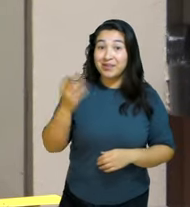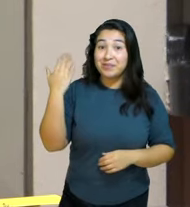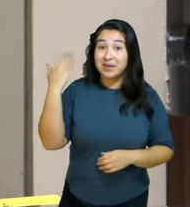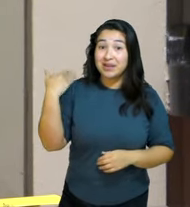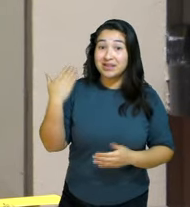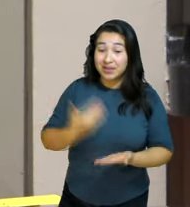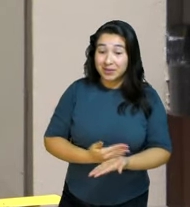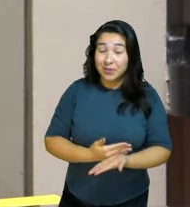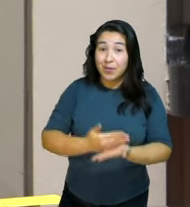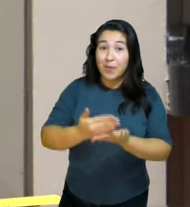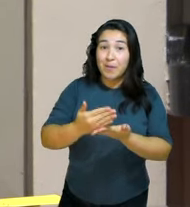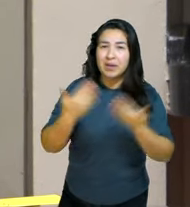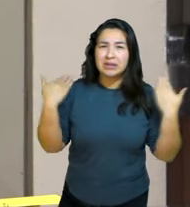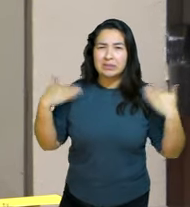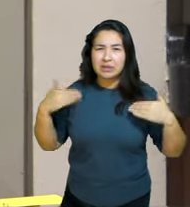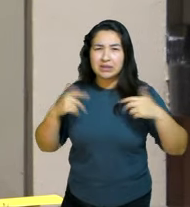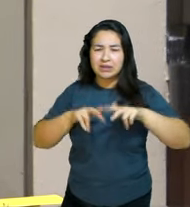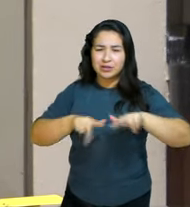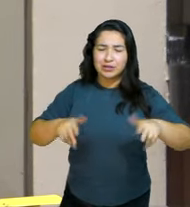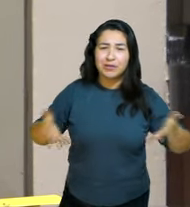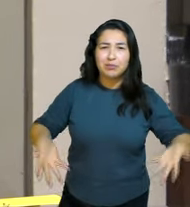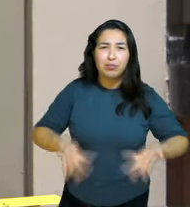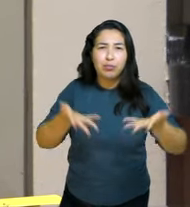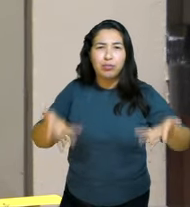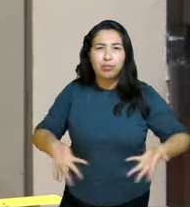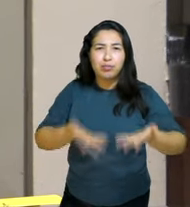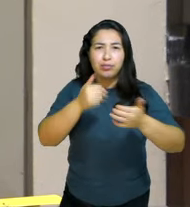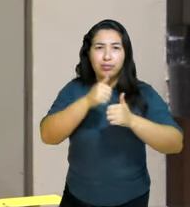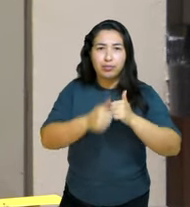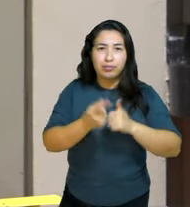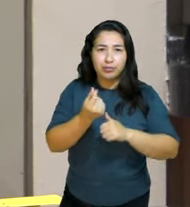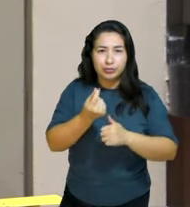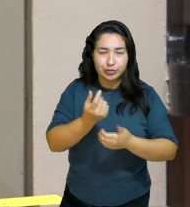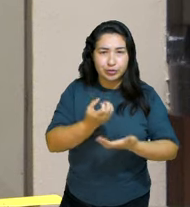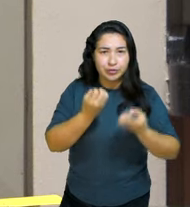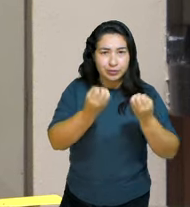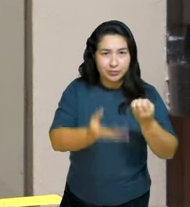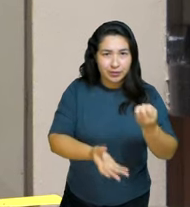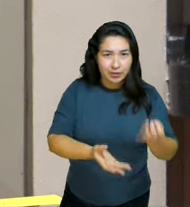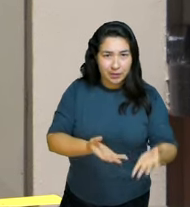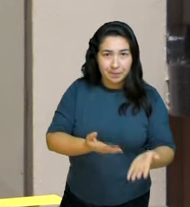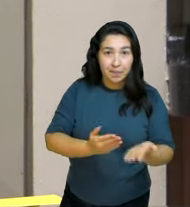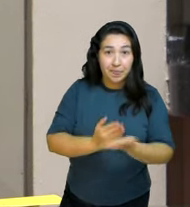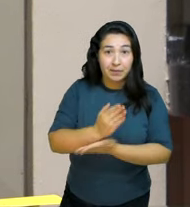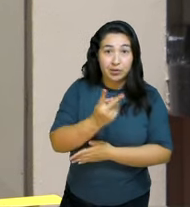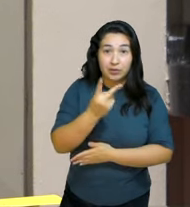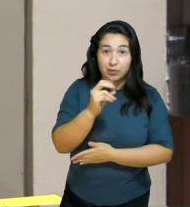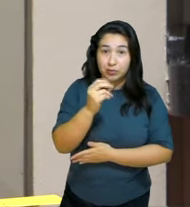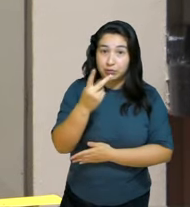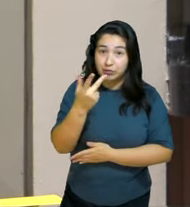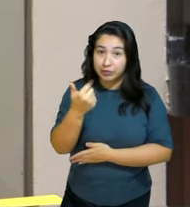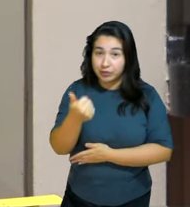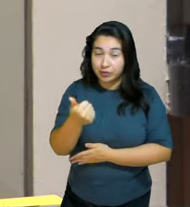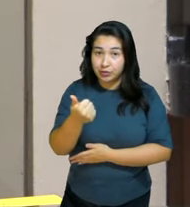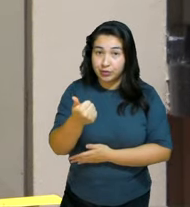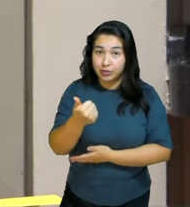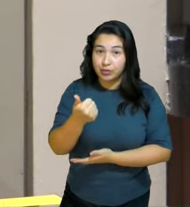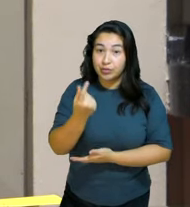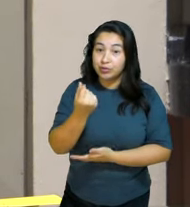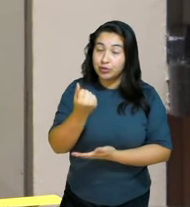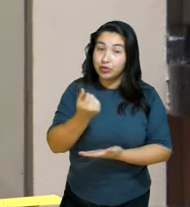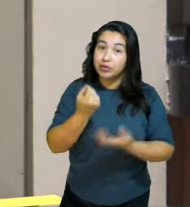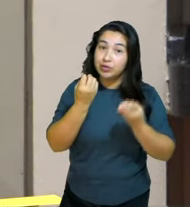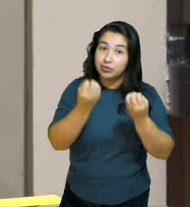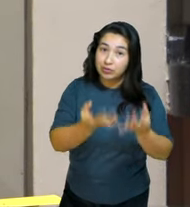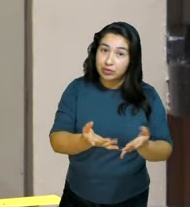Bolsa Atleta e da Lei de Incentivo ao Esporte. Nós aprovamos, em dezembro de 2021, a Lei de Incentivo ao Esporte aqui nessa casa, assim como o Bolsa Atleta.